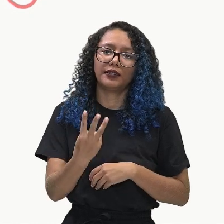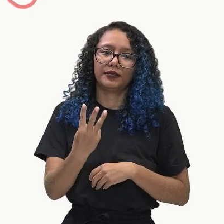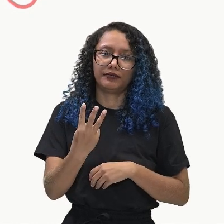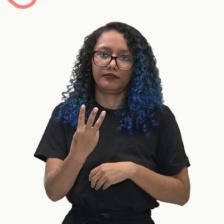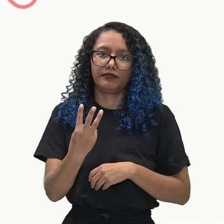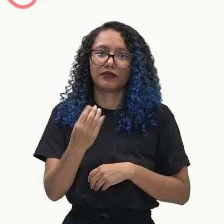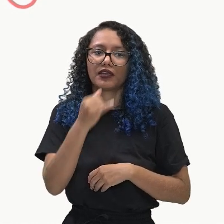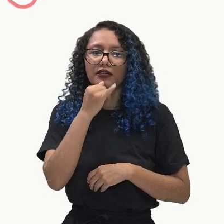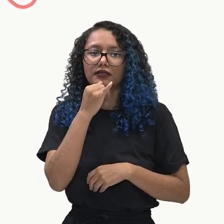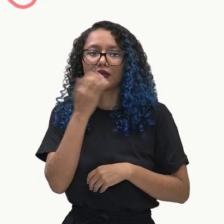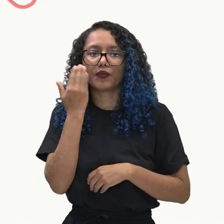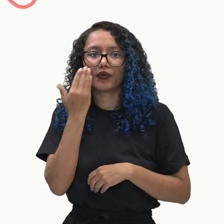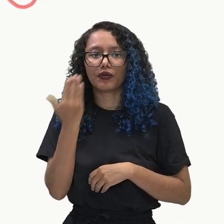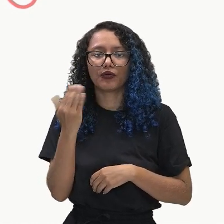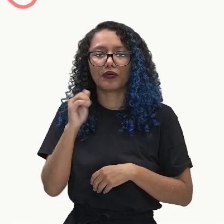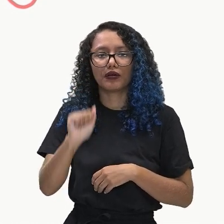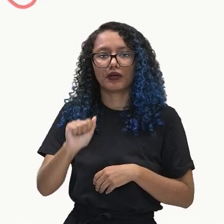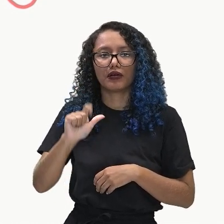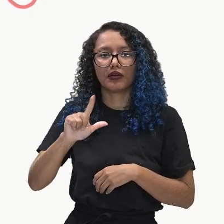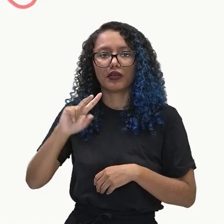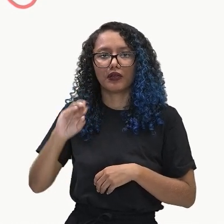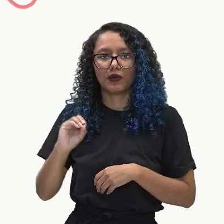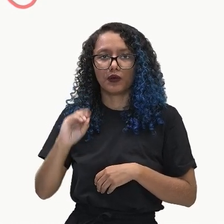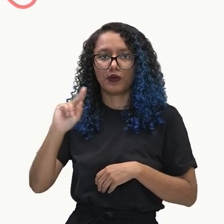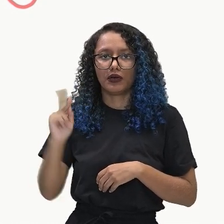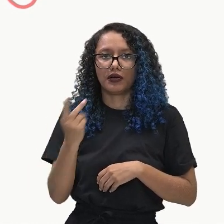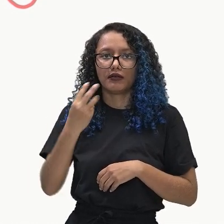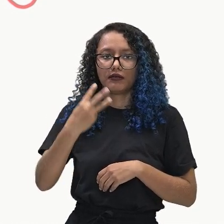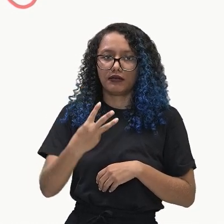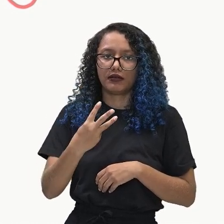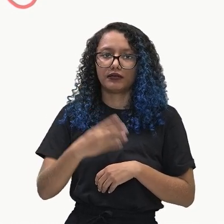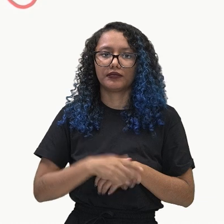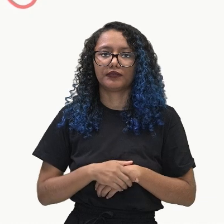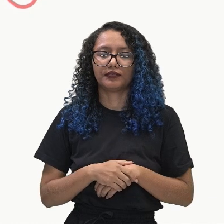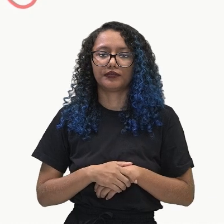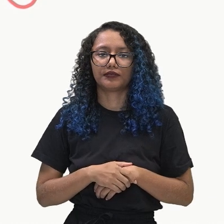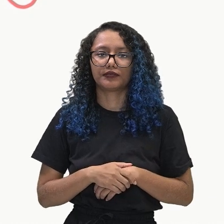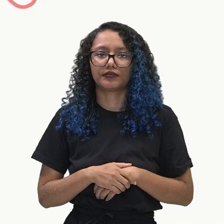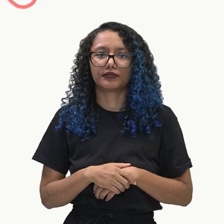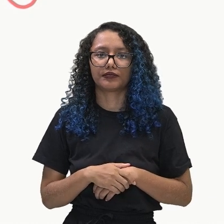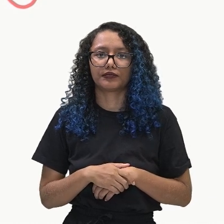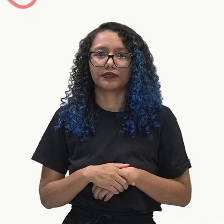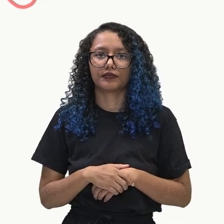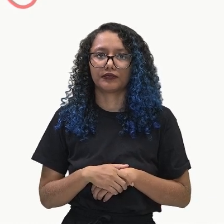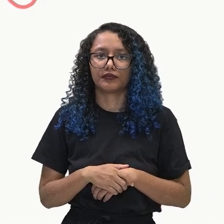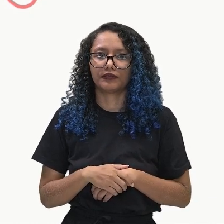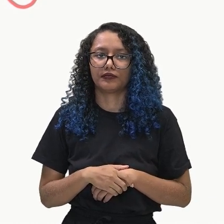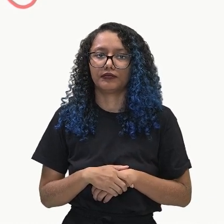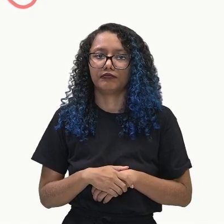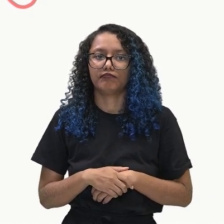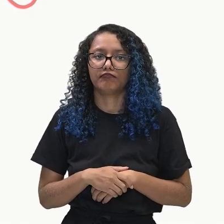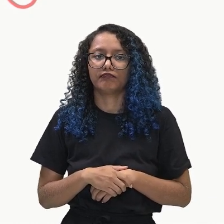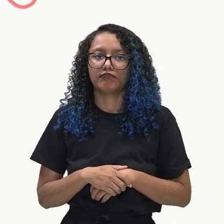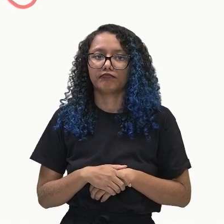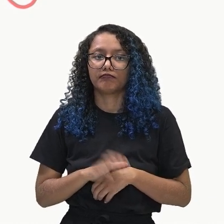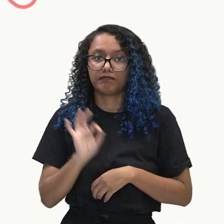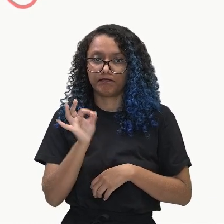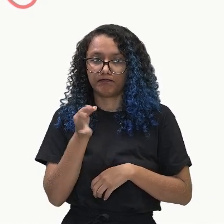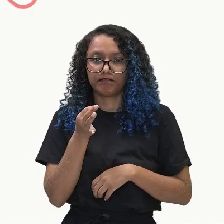hidróxido de alumínio. 3 aqui, certo?